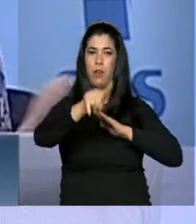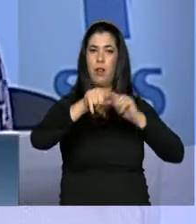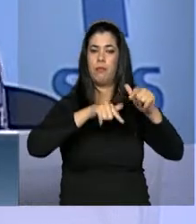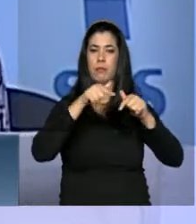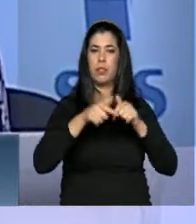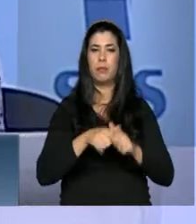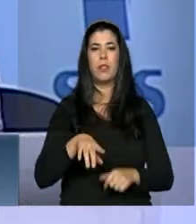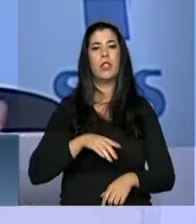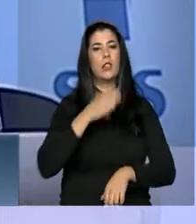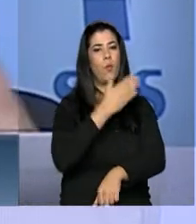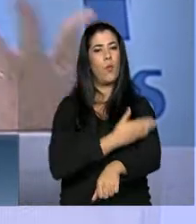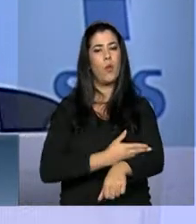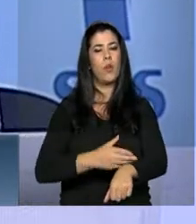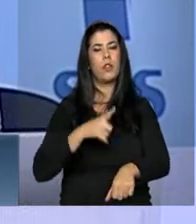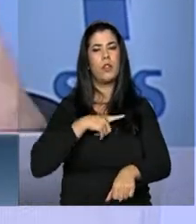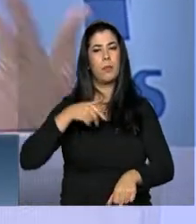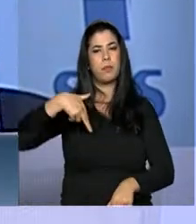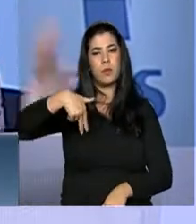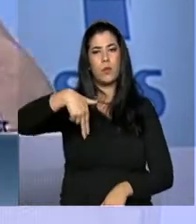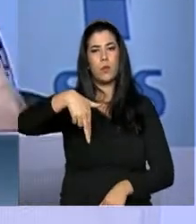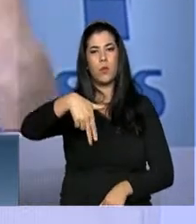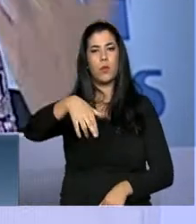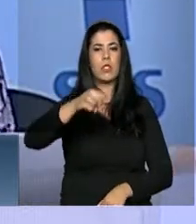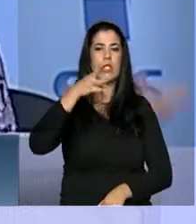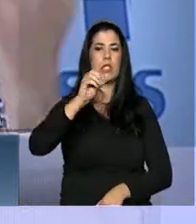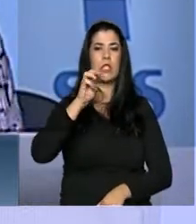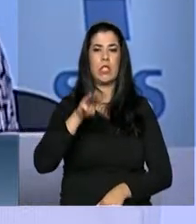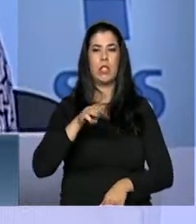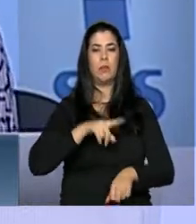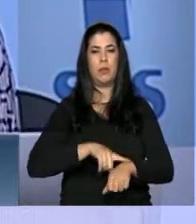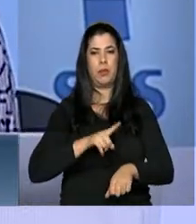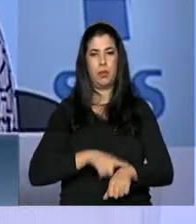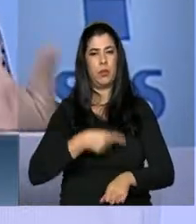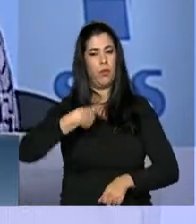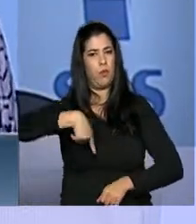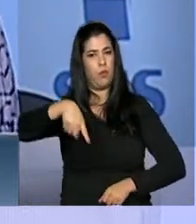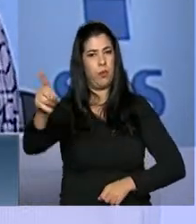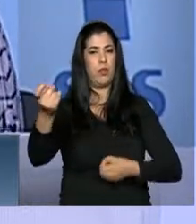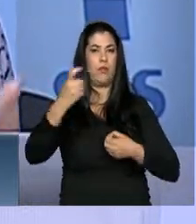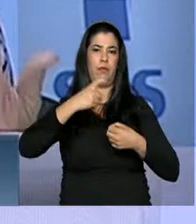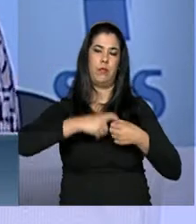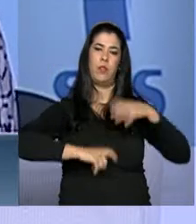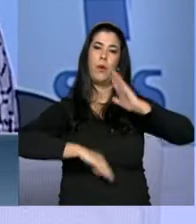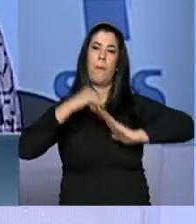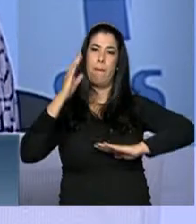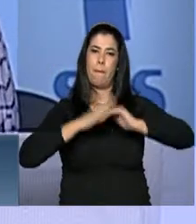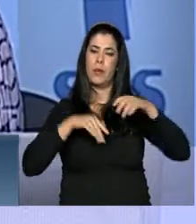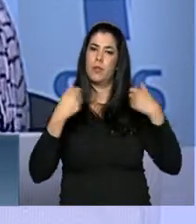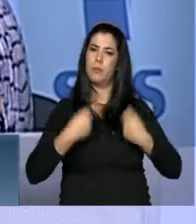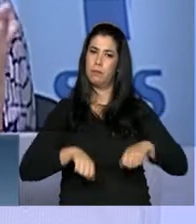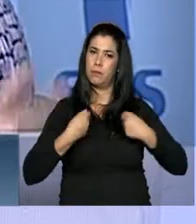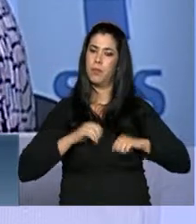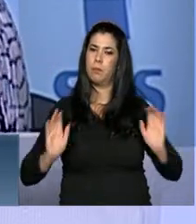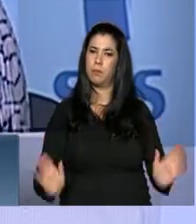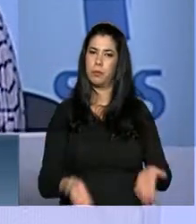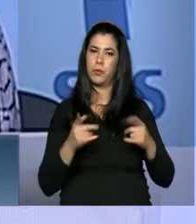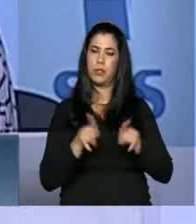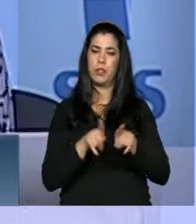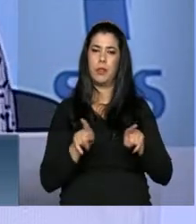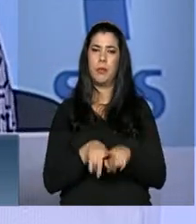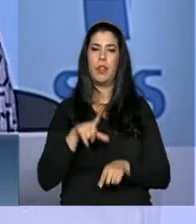elas gastam até 30 minutos diariamente no ir e no voltar. Essa é uma prática que deve ser estimulada,